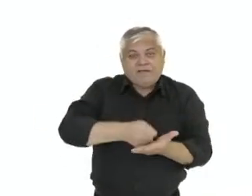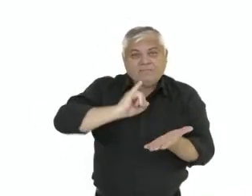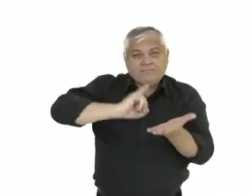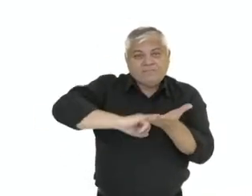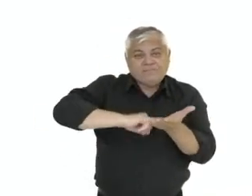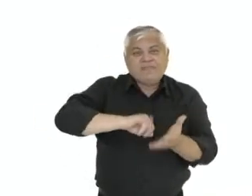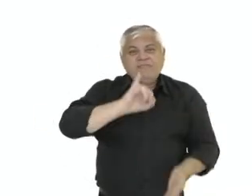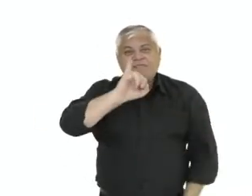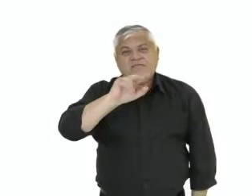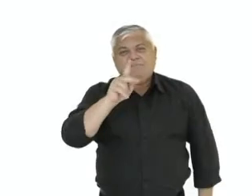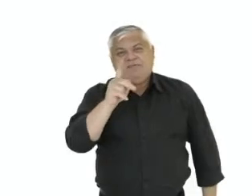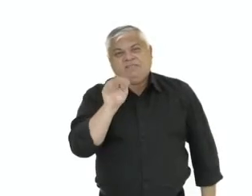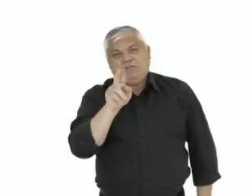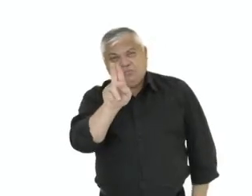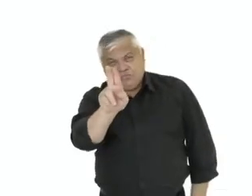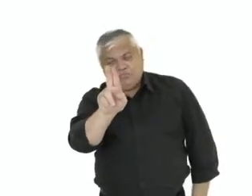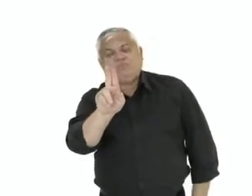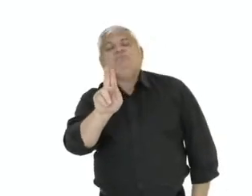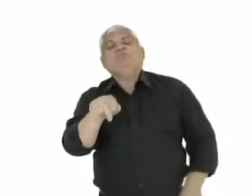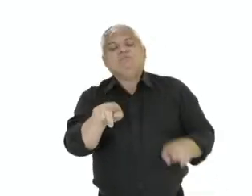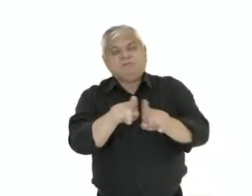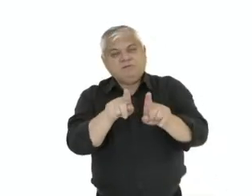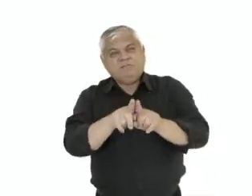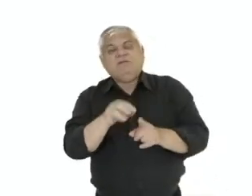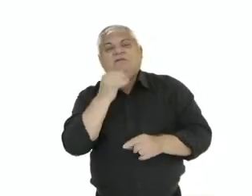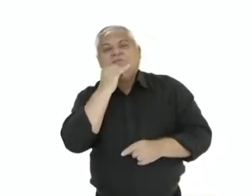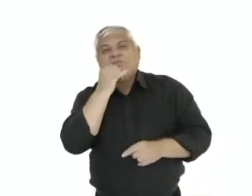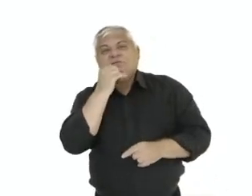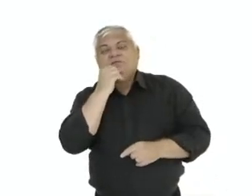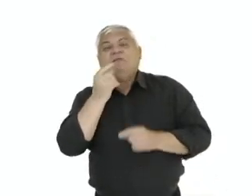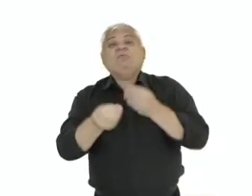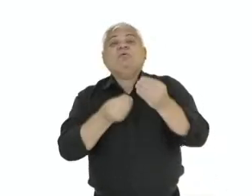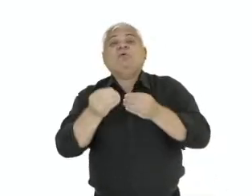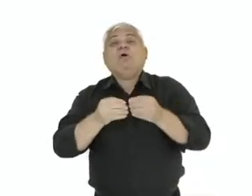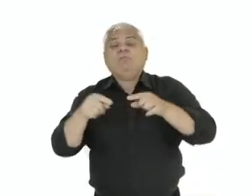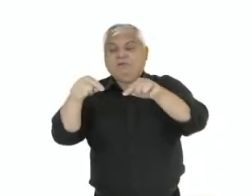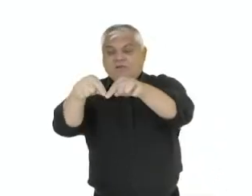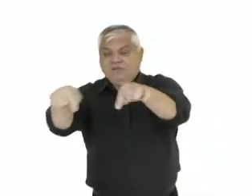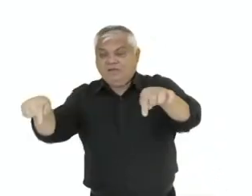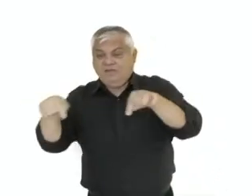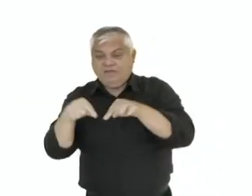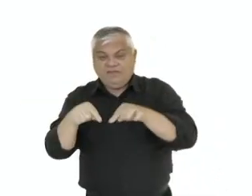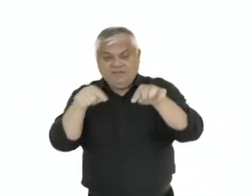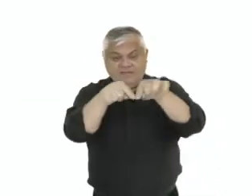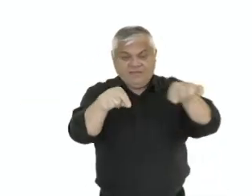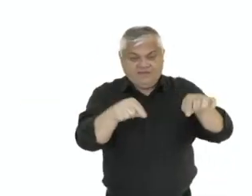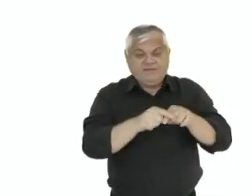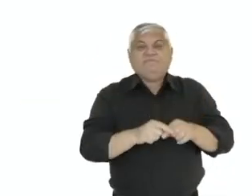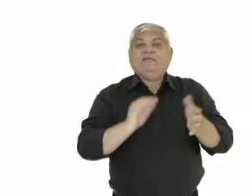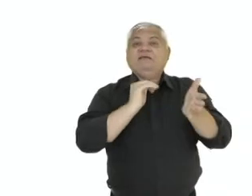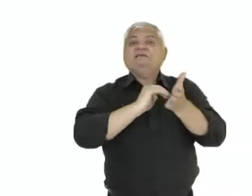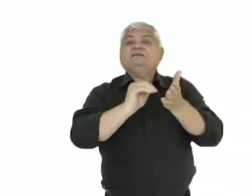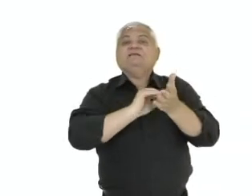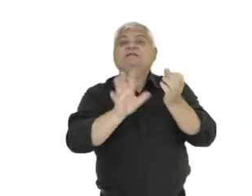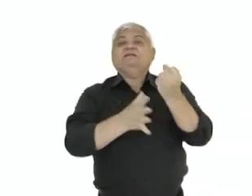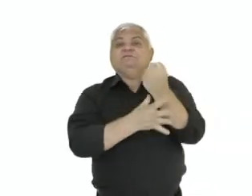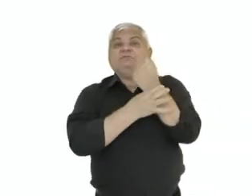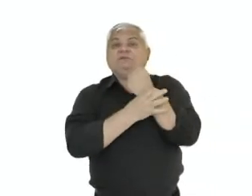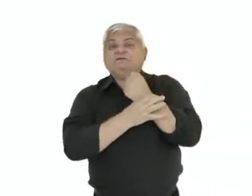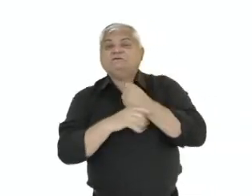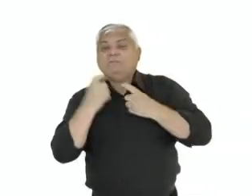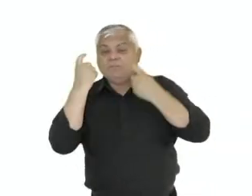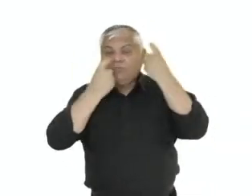Predial Urbano, e também gestão do zoneamento. Para a Secretaria de Segurança, gerenciamento de